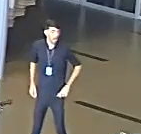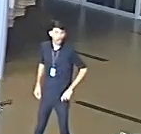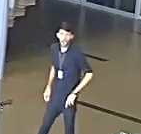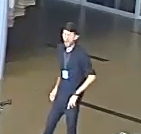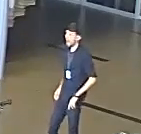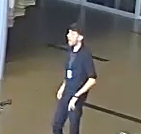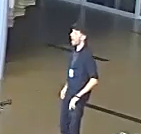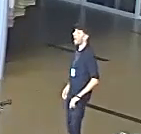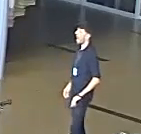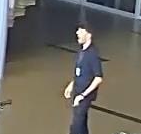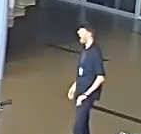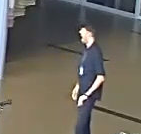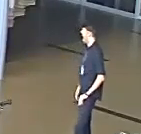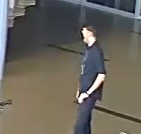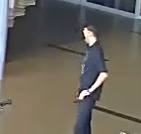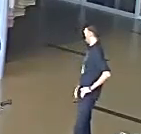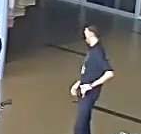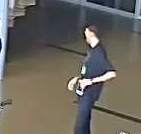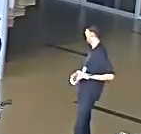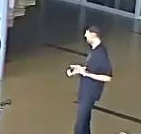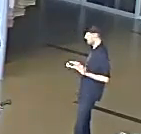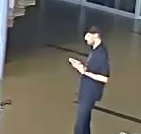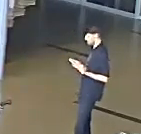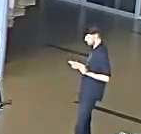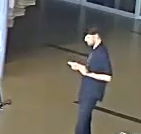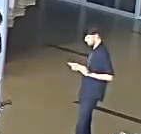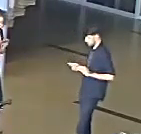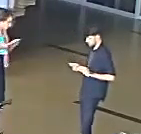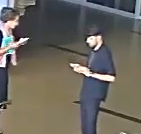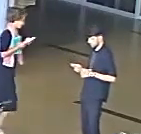acontece no est que erbu